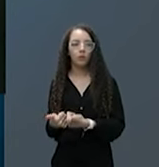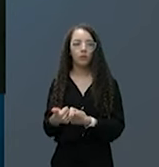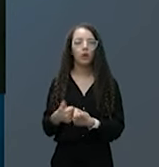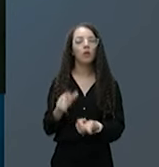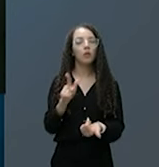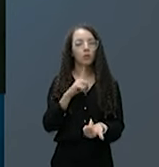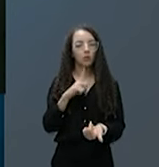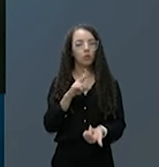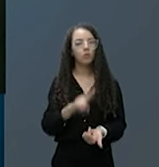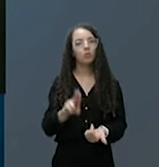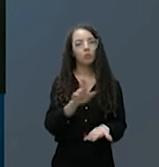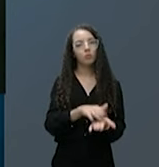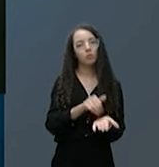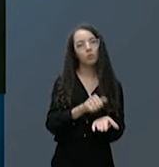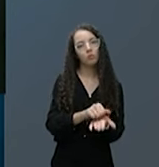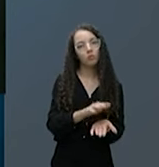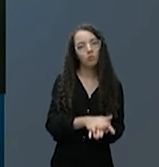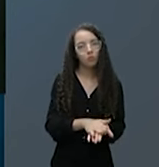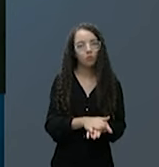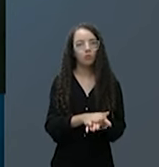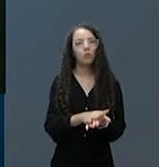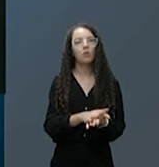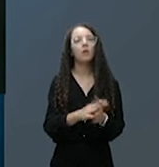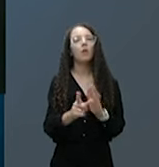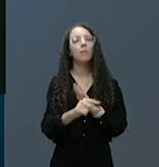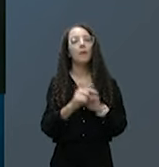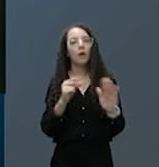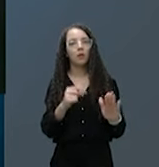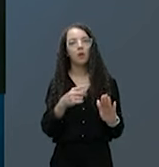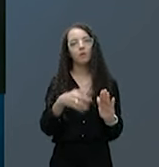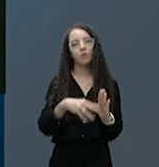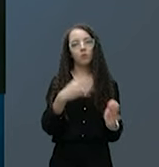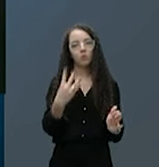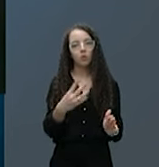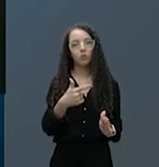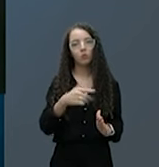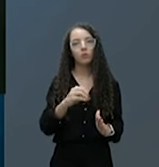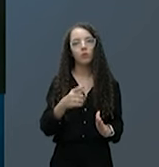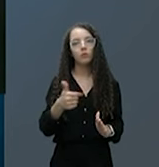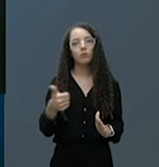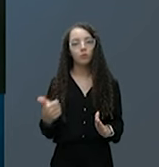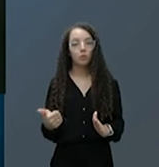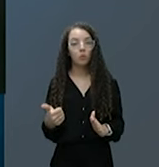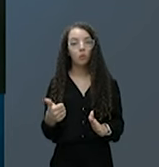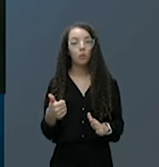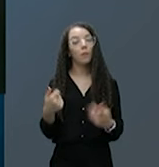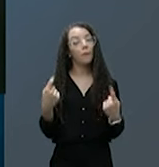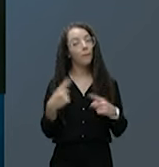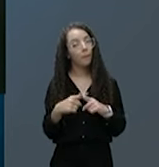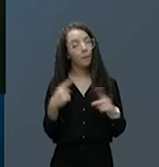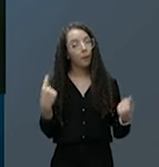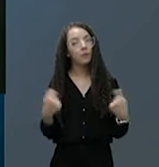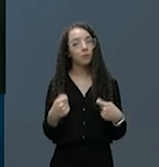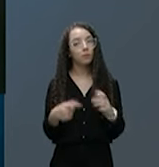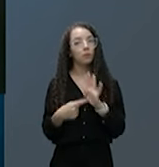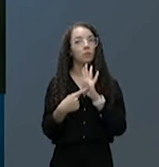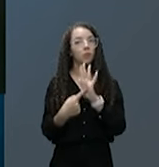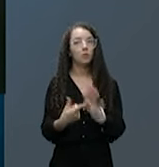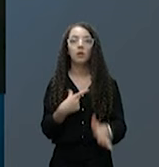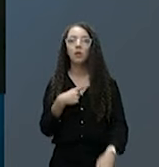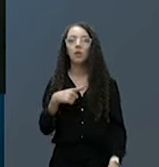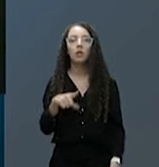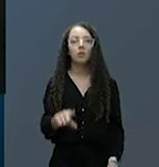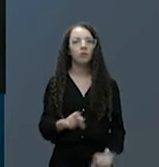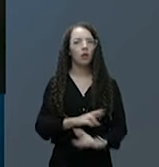no parágrafo 4º de 2021, desde que manifesta a inexistência de distinção e o